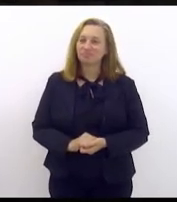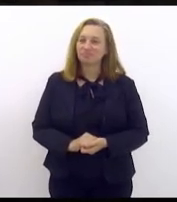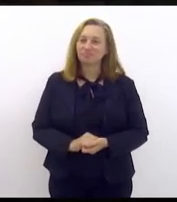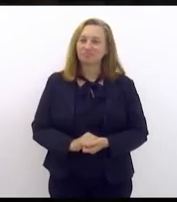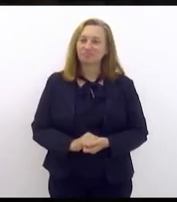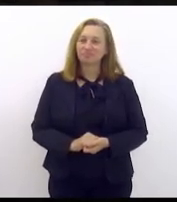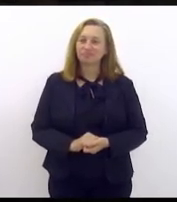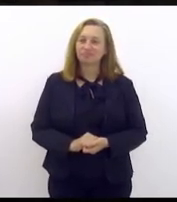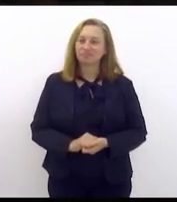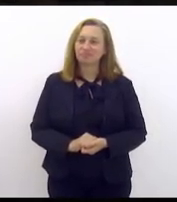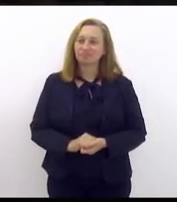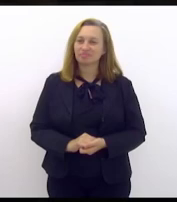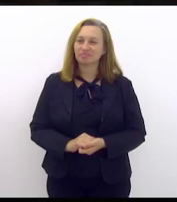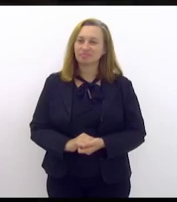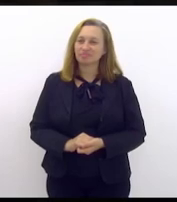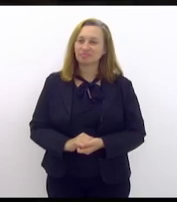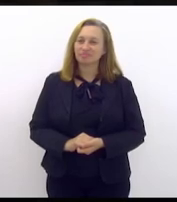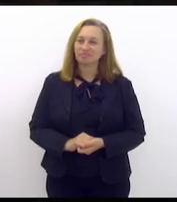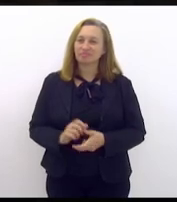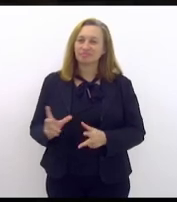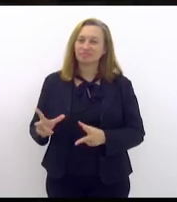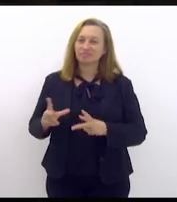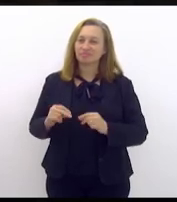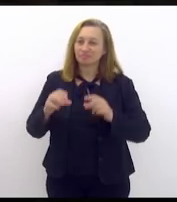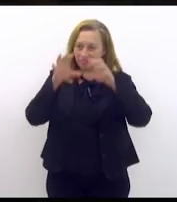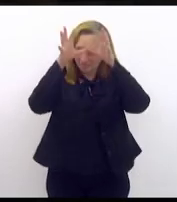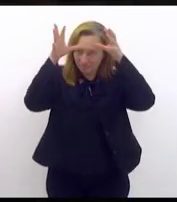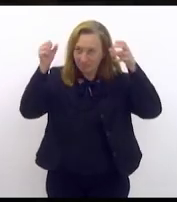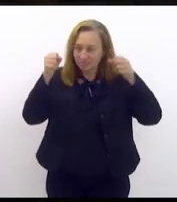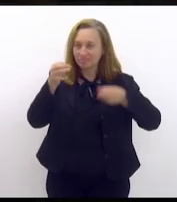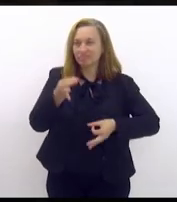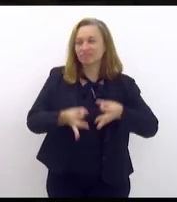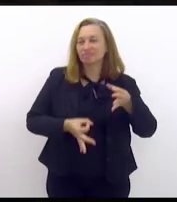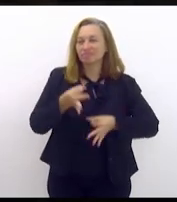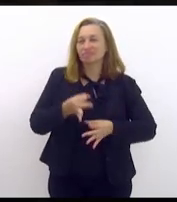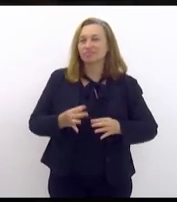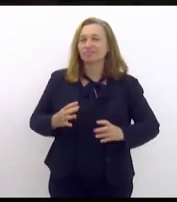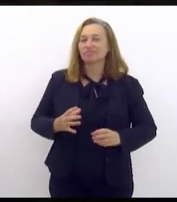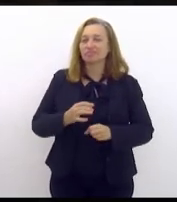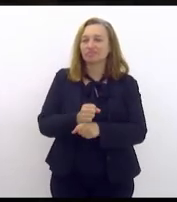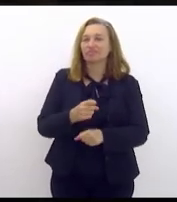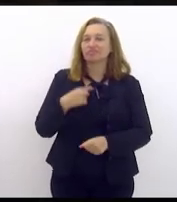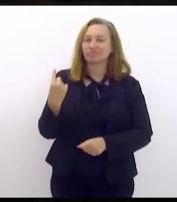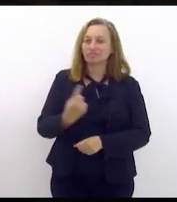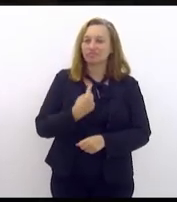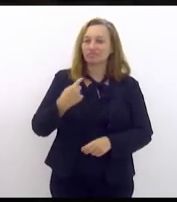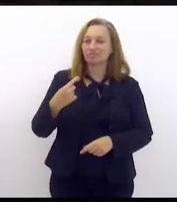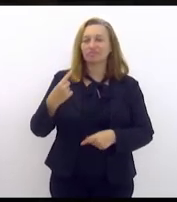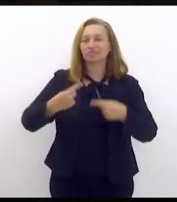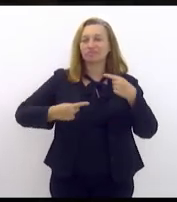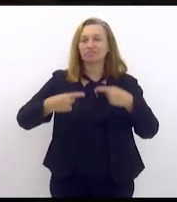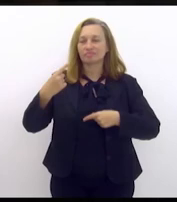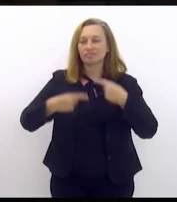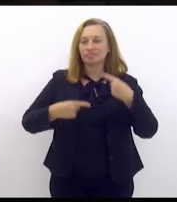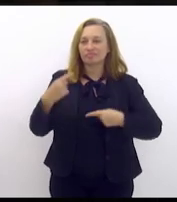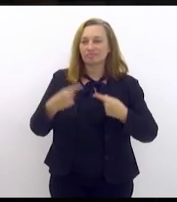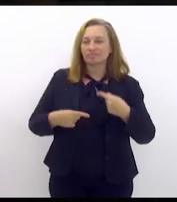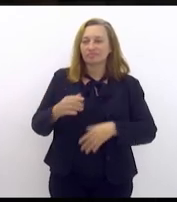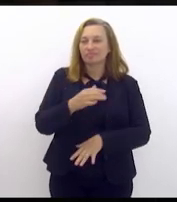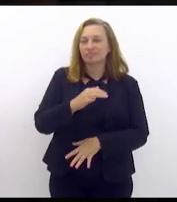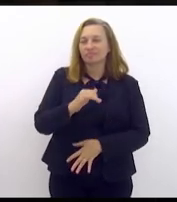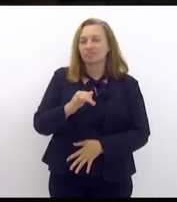do Tribunal de Contas, exatamente porque nós, do Parlamento Fluminense, temos o